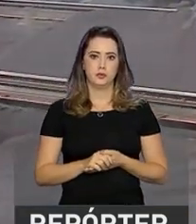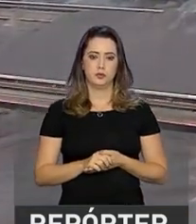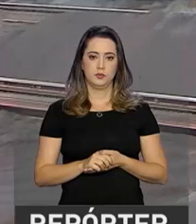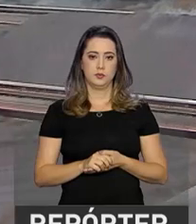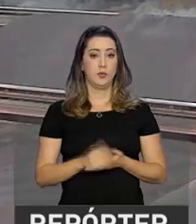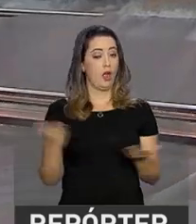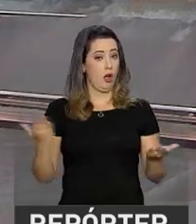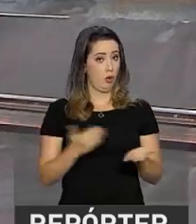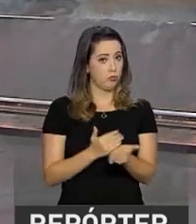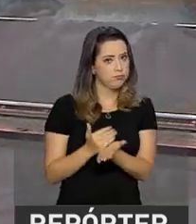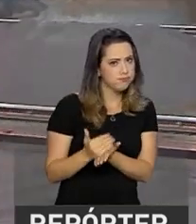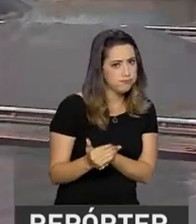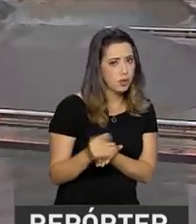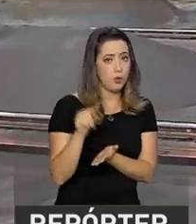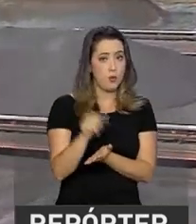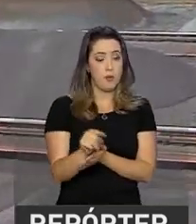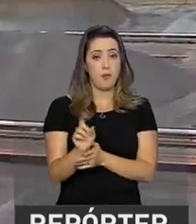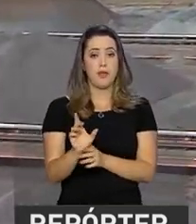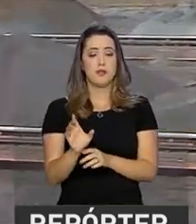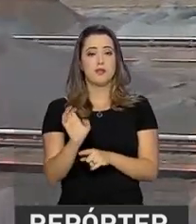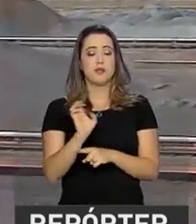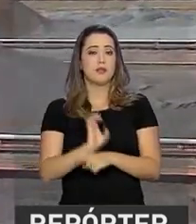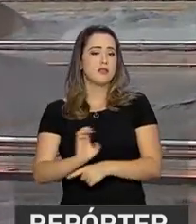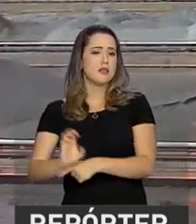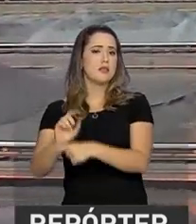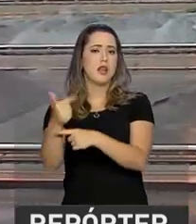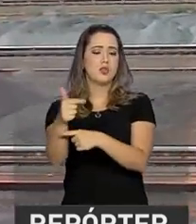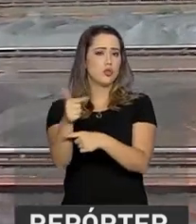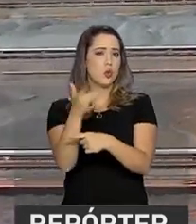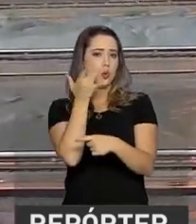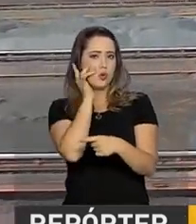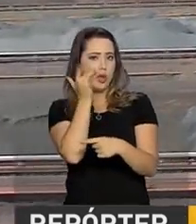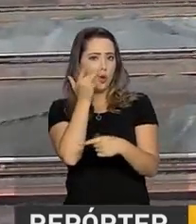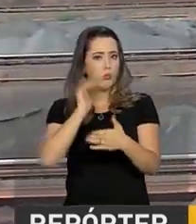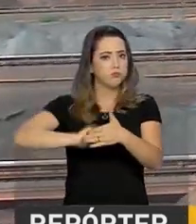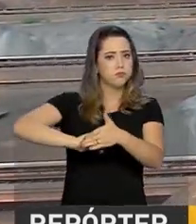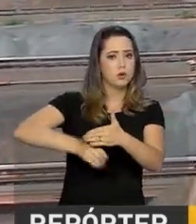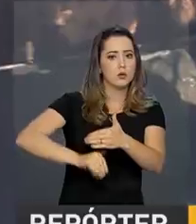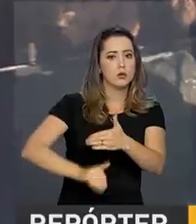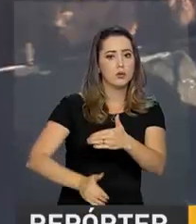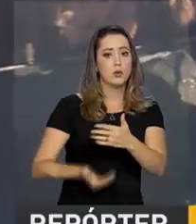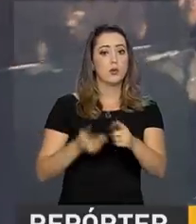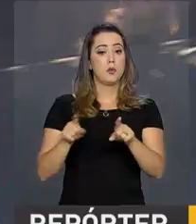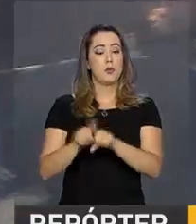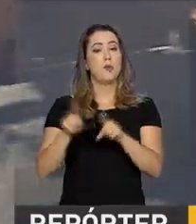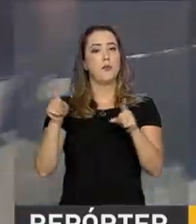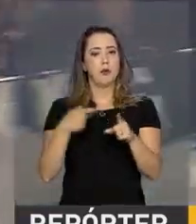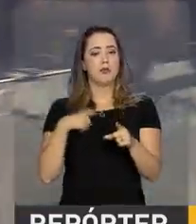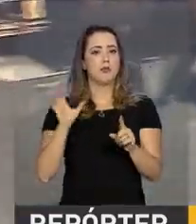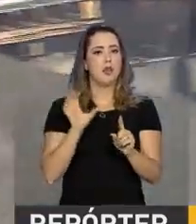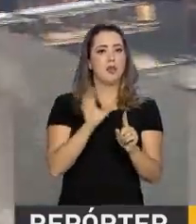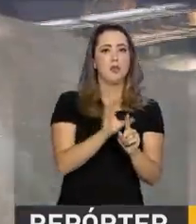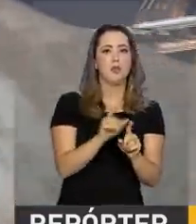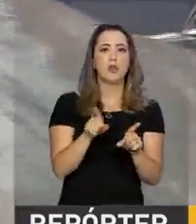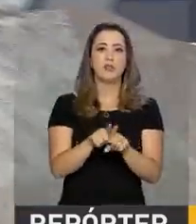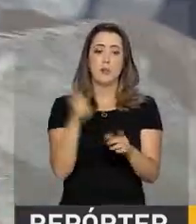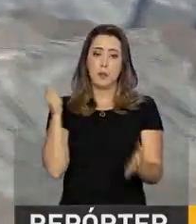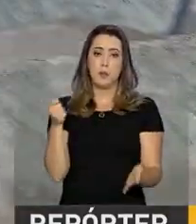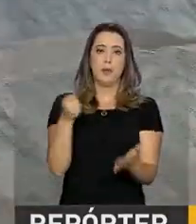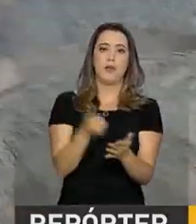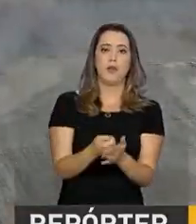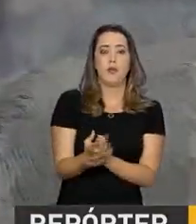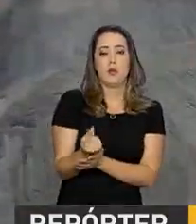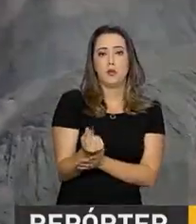a partir de agora os municípios que não exploram minérios mas são impactados por essa atividade também vão receber uma compensação financeira